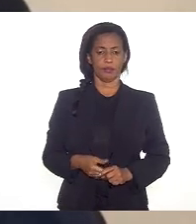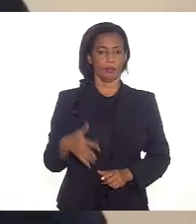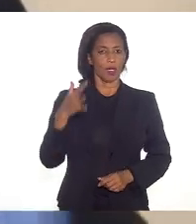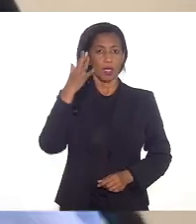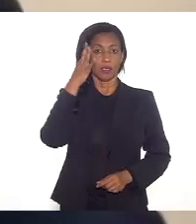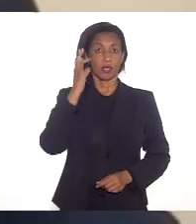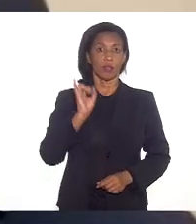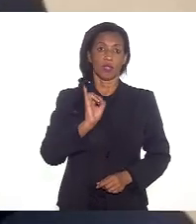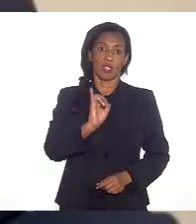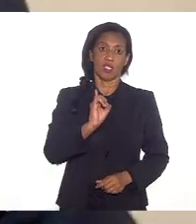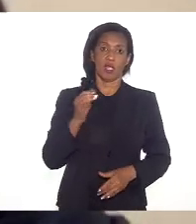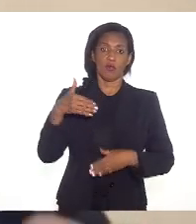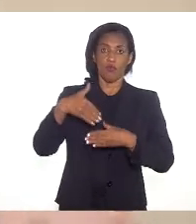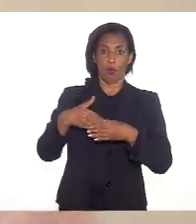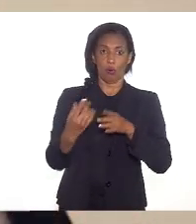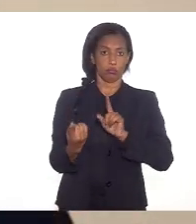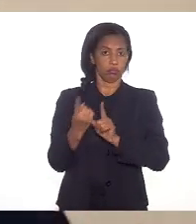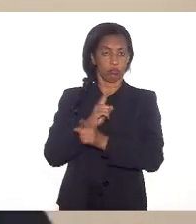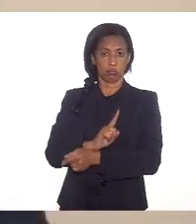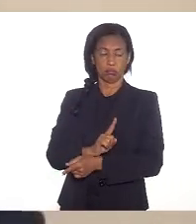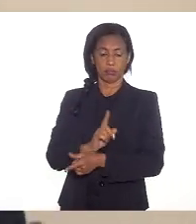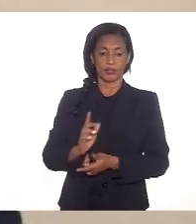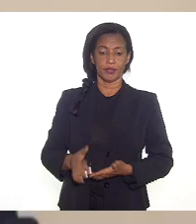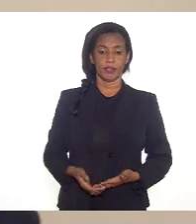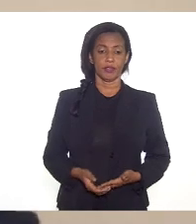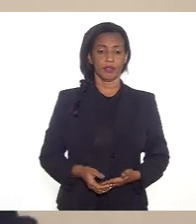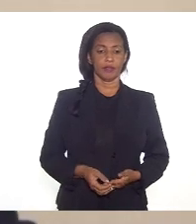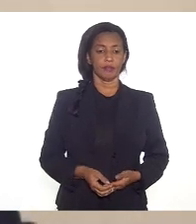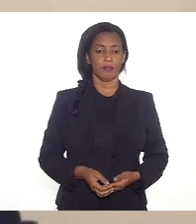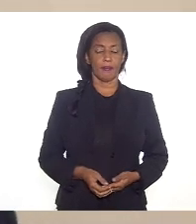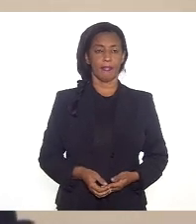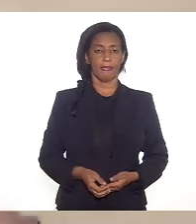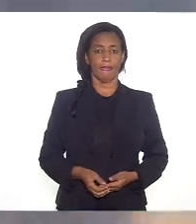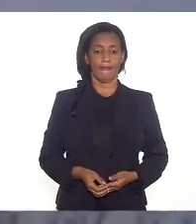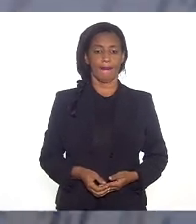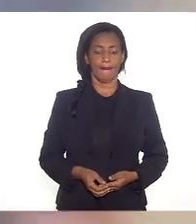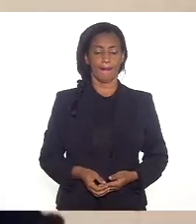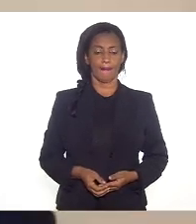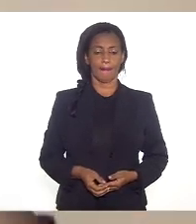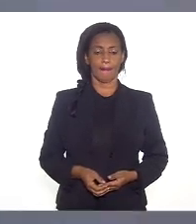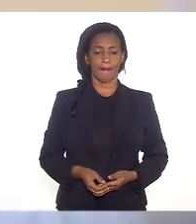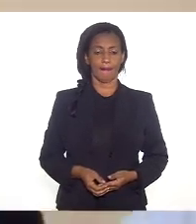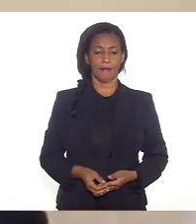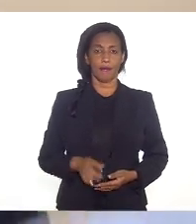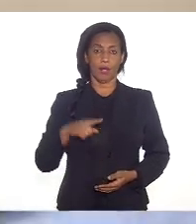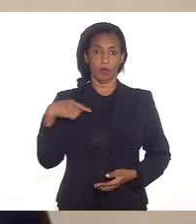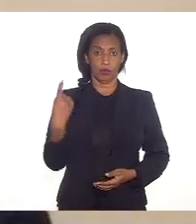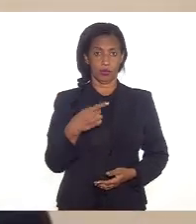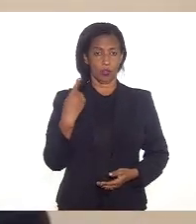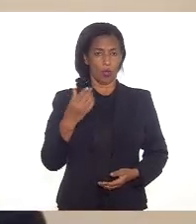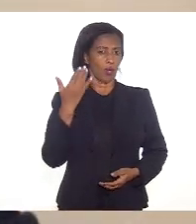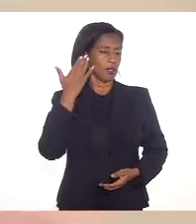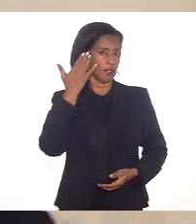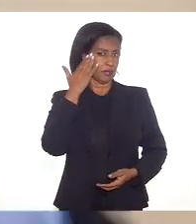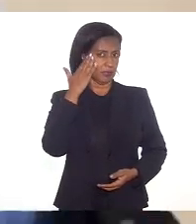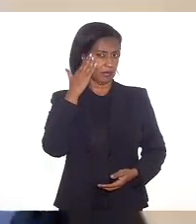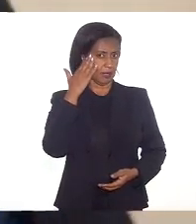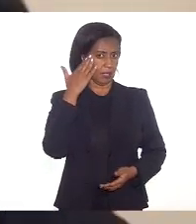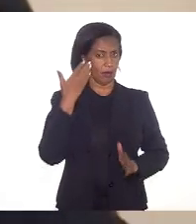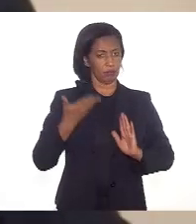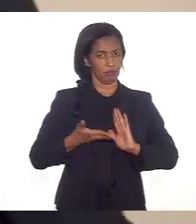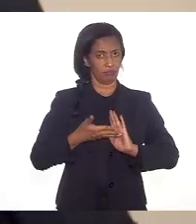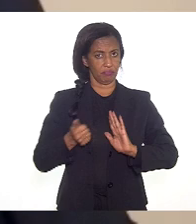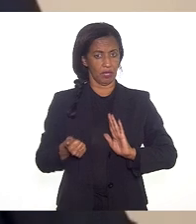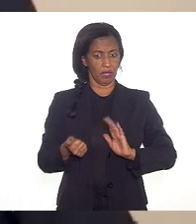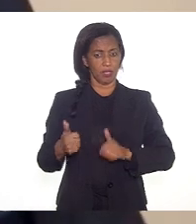Não sei se há algum voto divergente nesse sentido. Em tese, nós entendemos que a prejudicabilidade seria a mais adequada, mas o